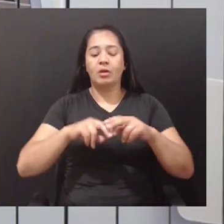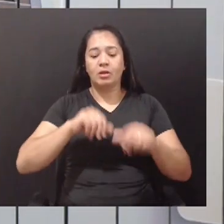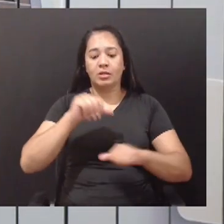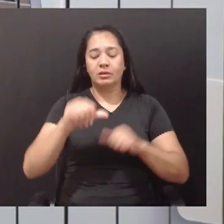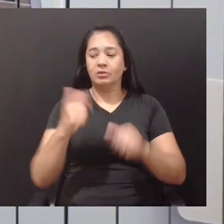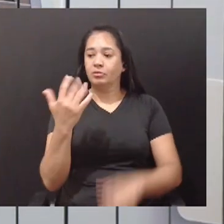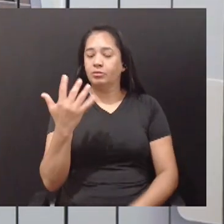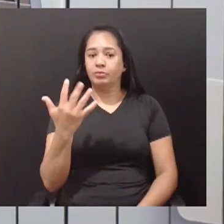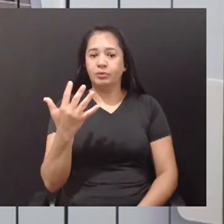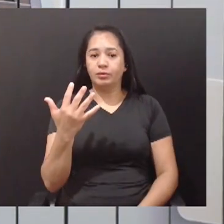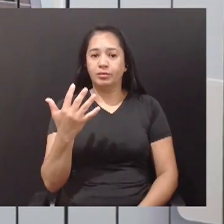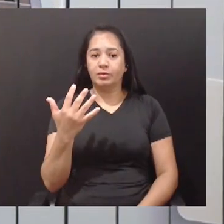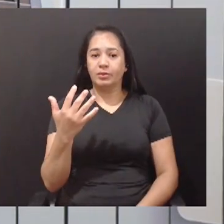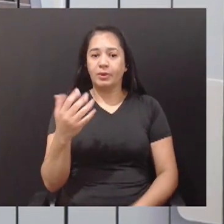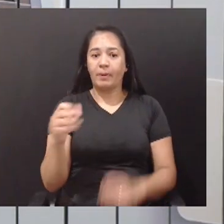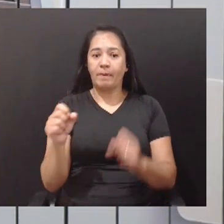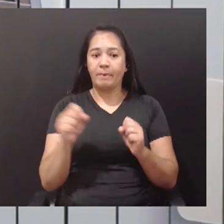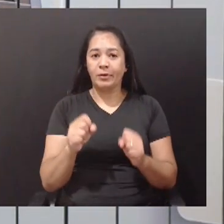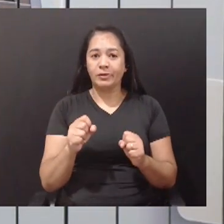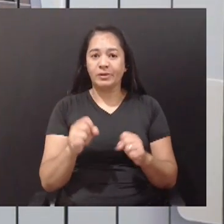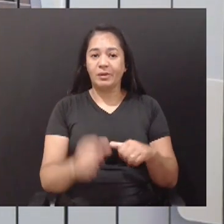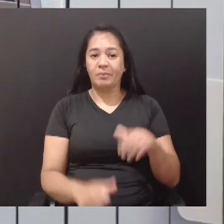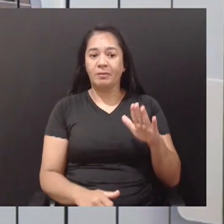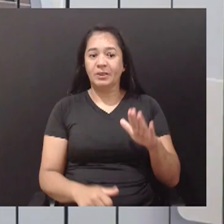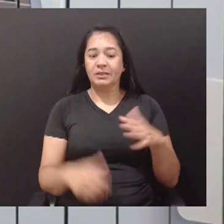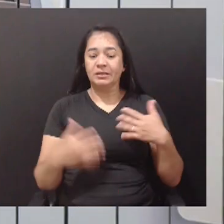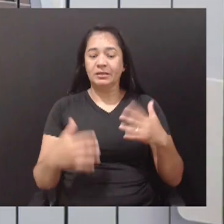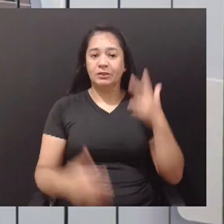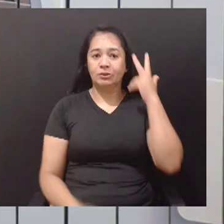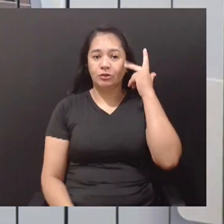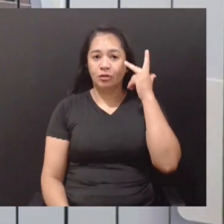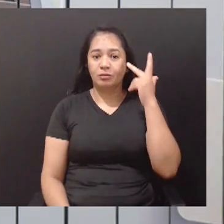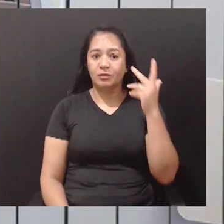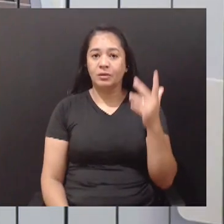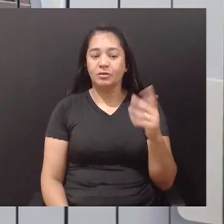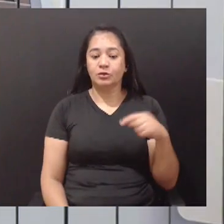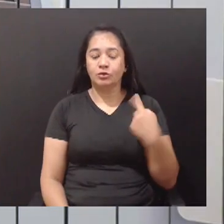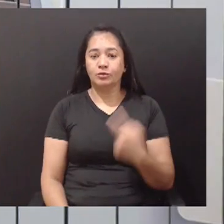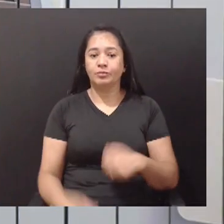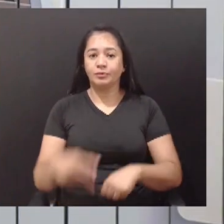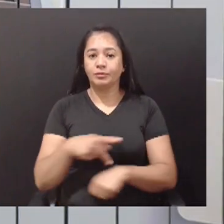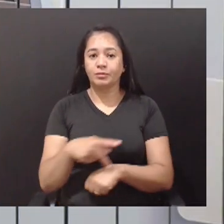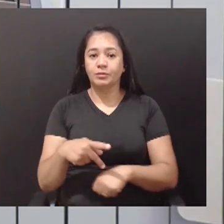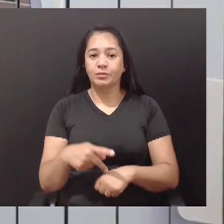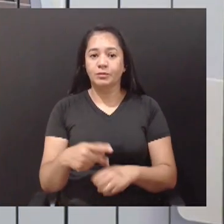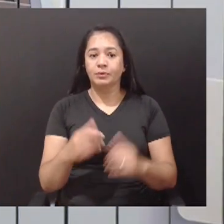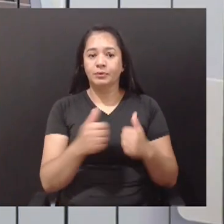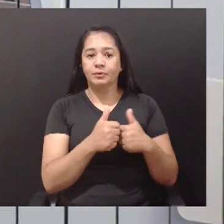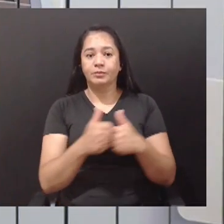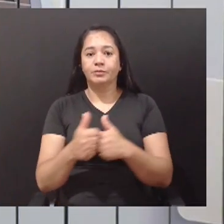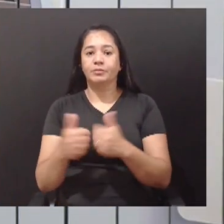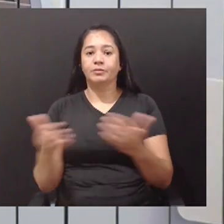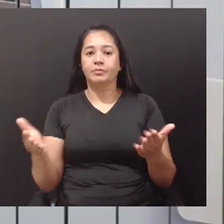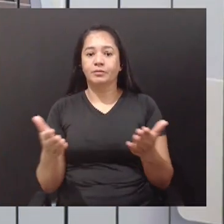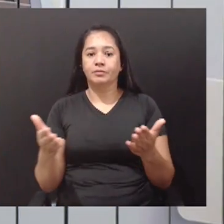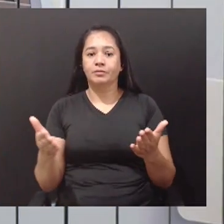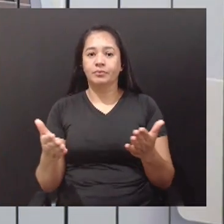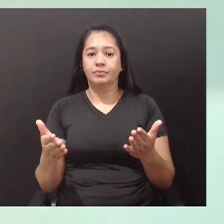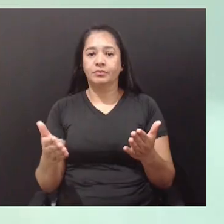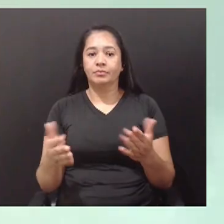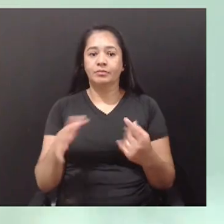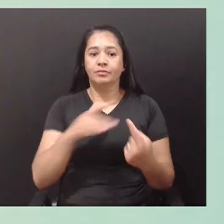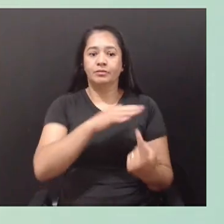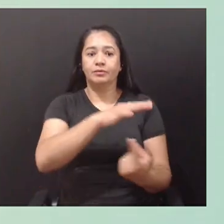e se pode ser cada vez mais comum este fenômeno no nosso país, acompanhe a partir de agora o Giro Ambiental.